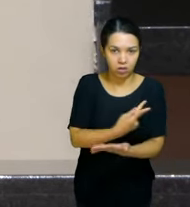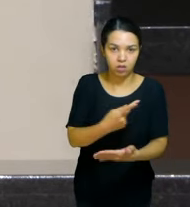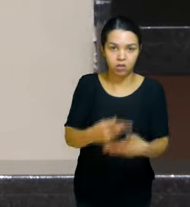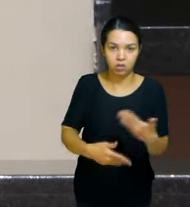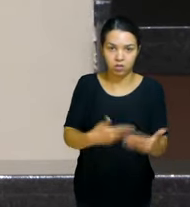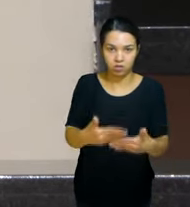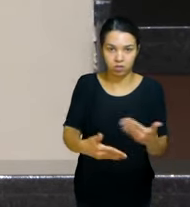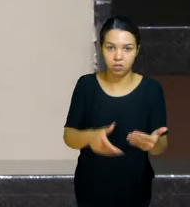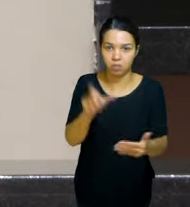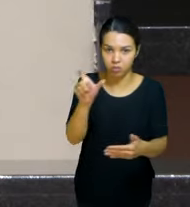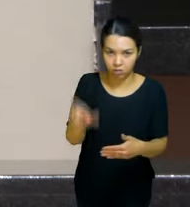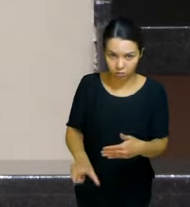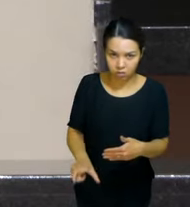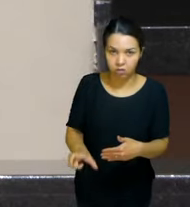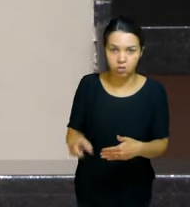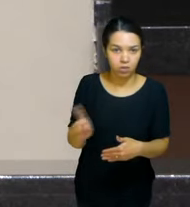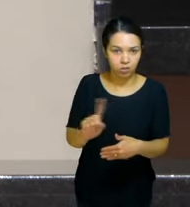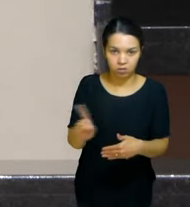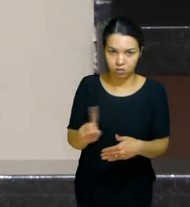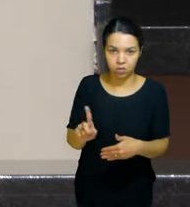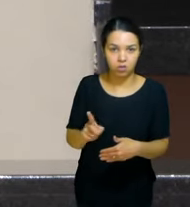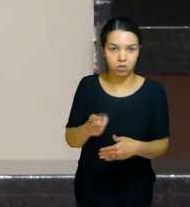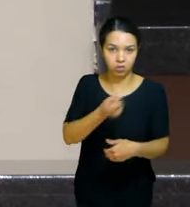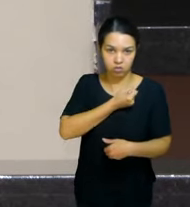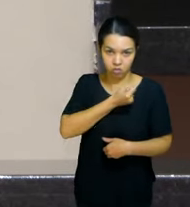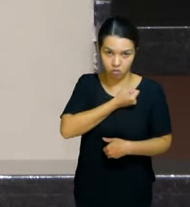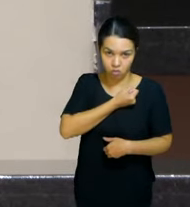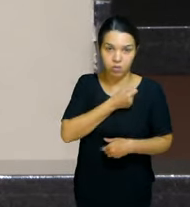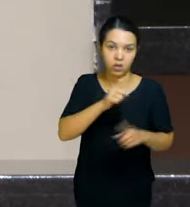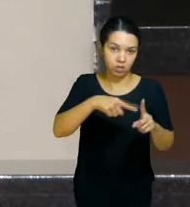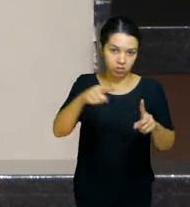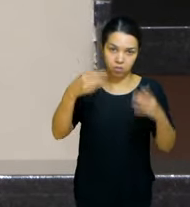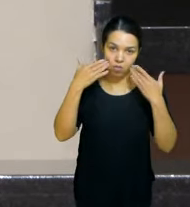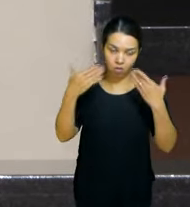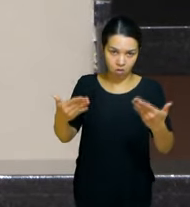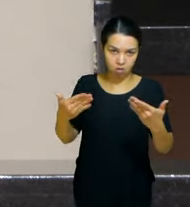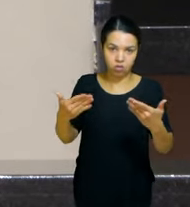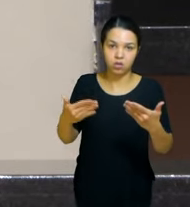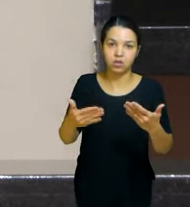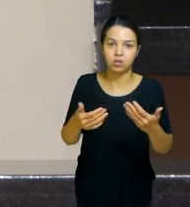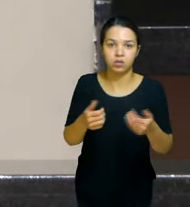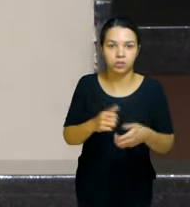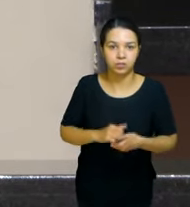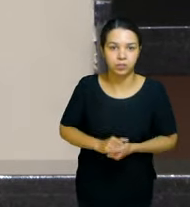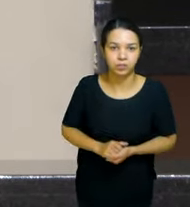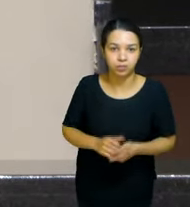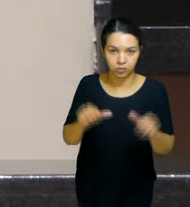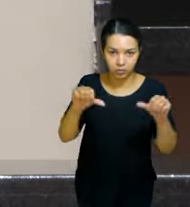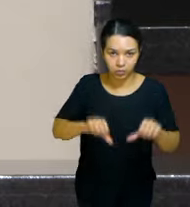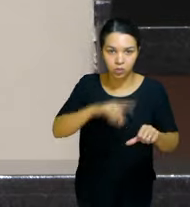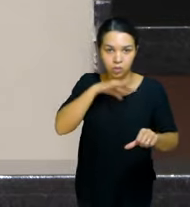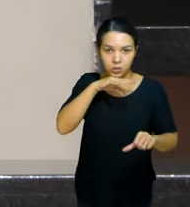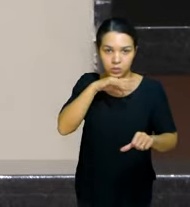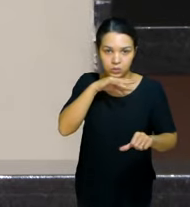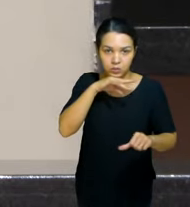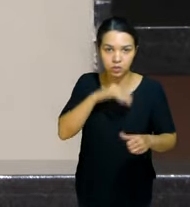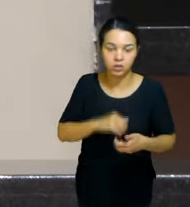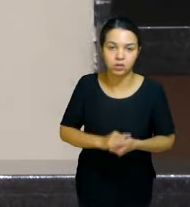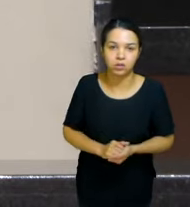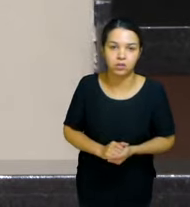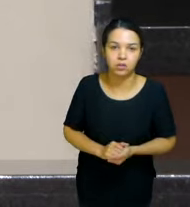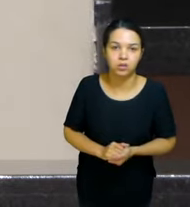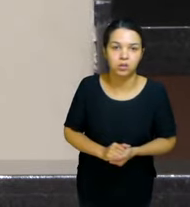de pessoalidade, é realmente os números da gestão e as entregas da gestão. Foi muito, muito ruim a forma que foi a